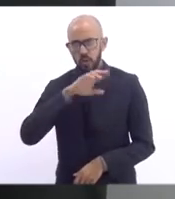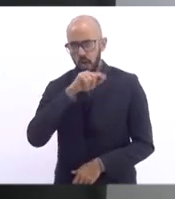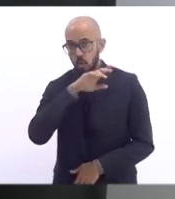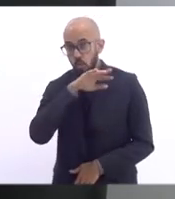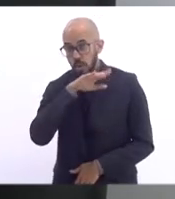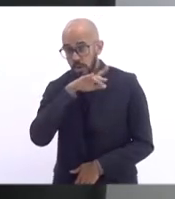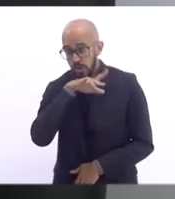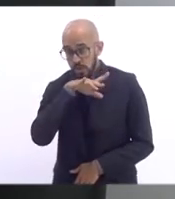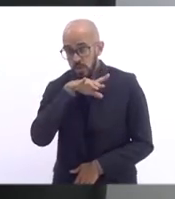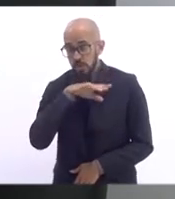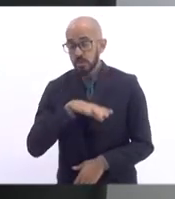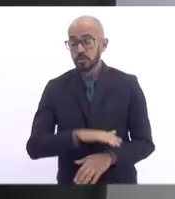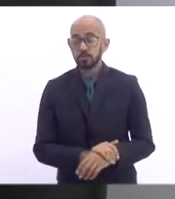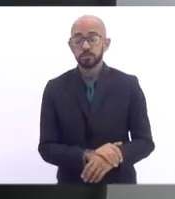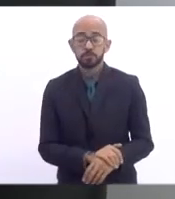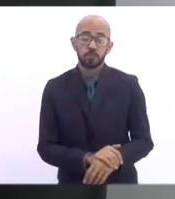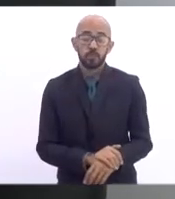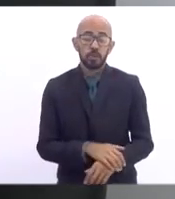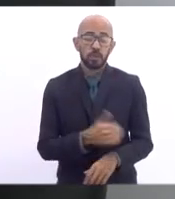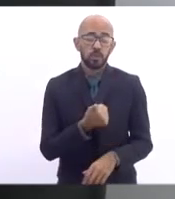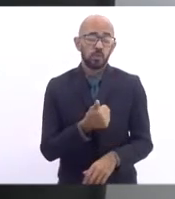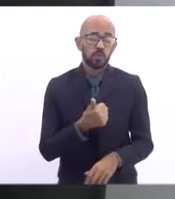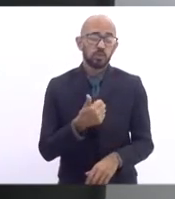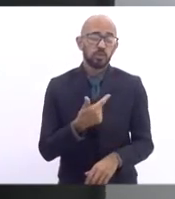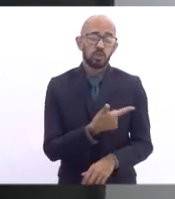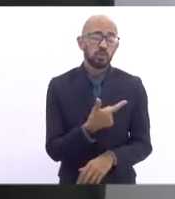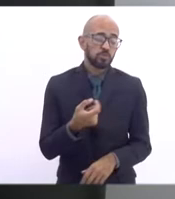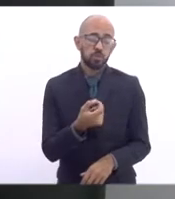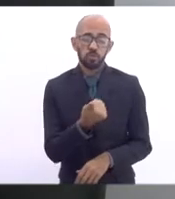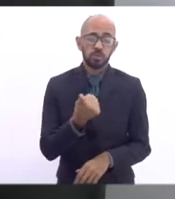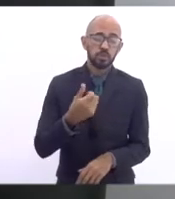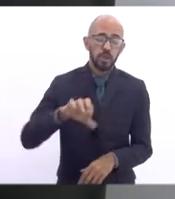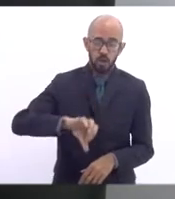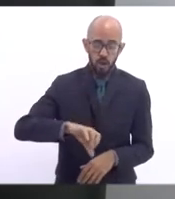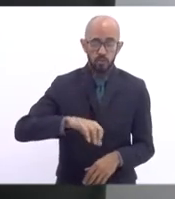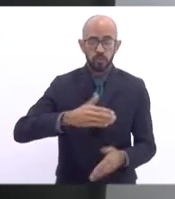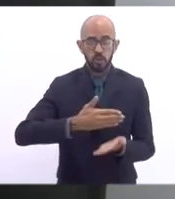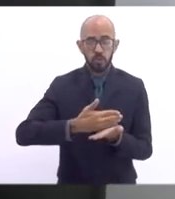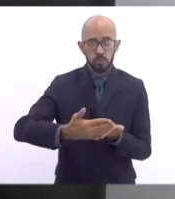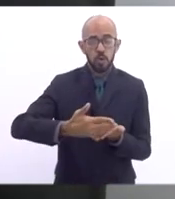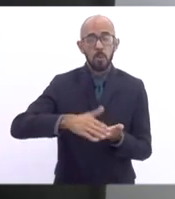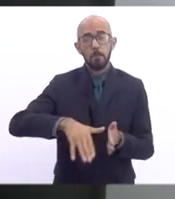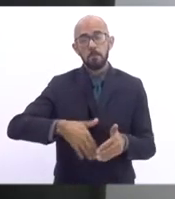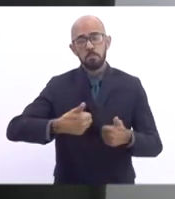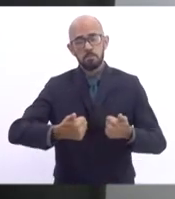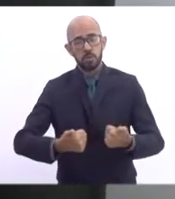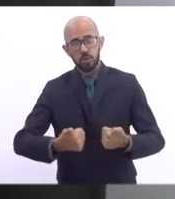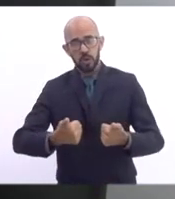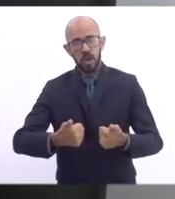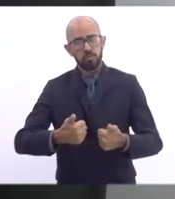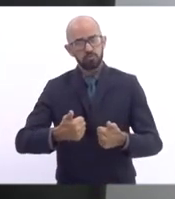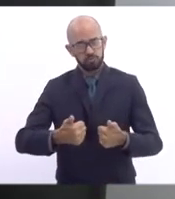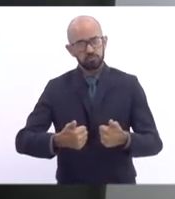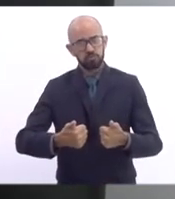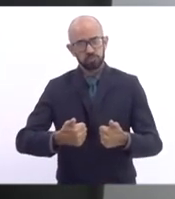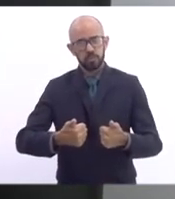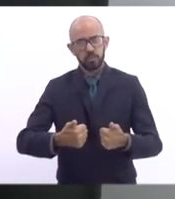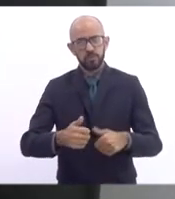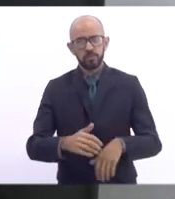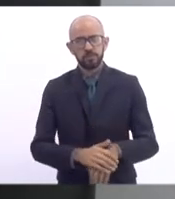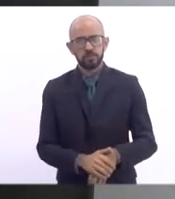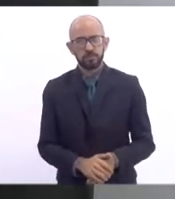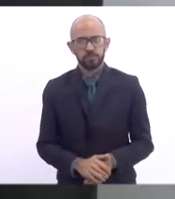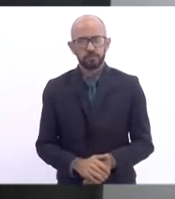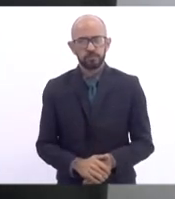muito ruins de 19 para cá eles começaram a melhorar